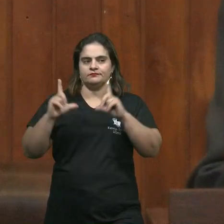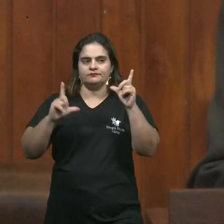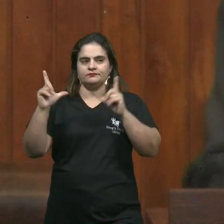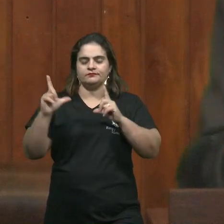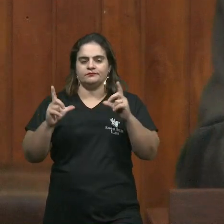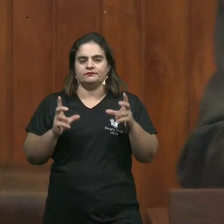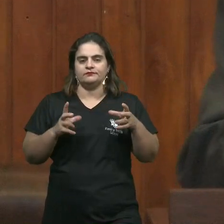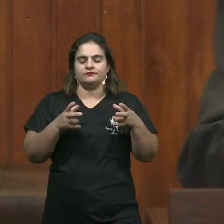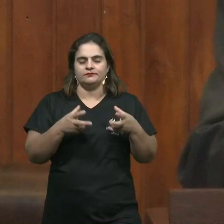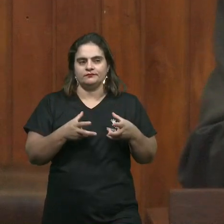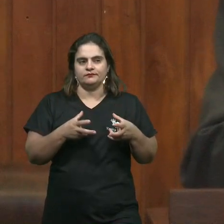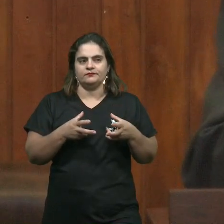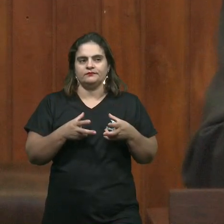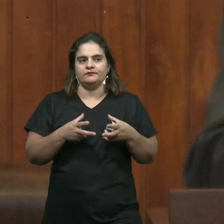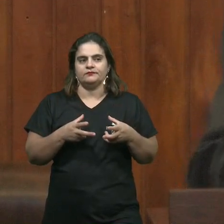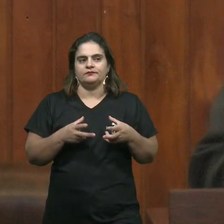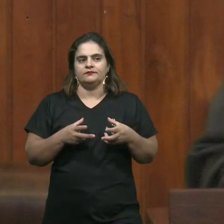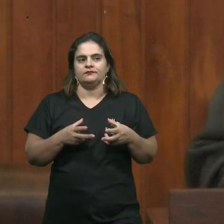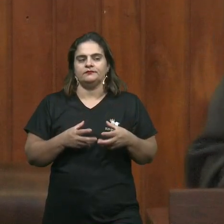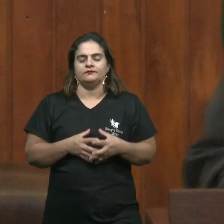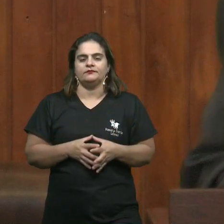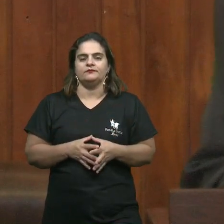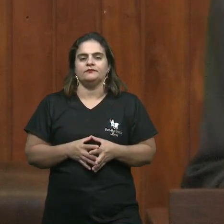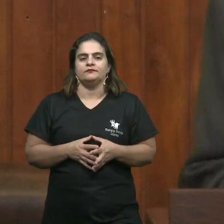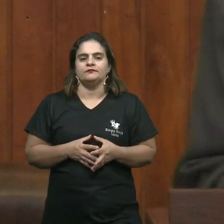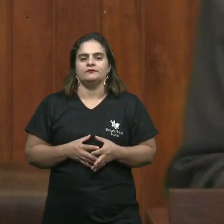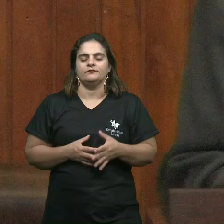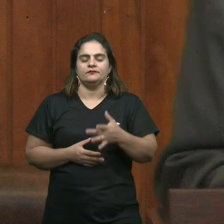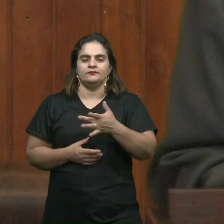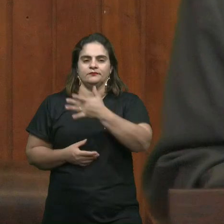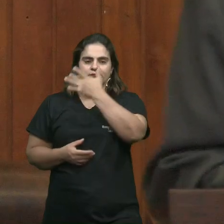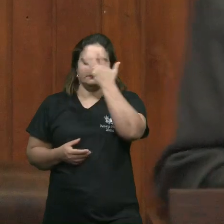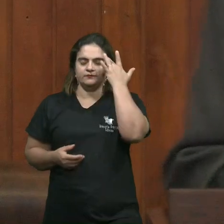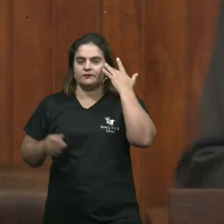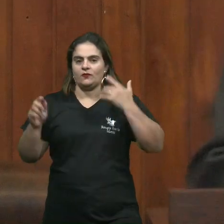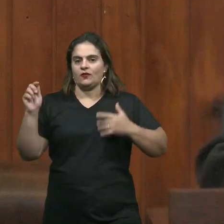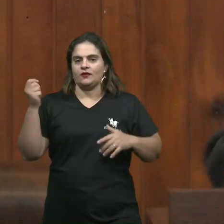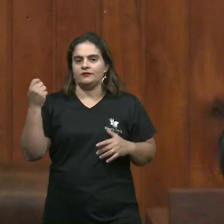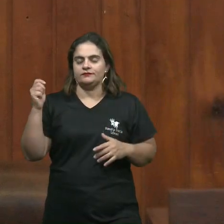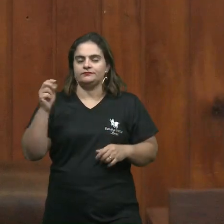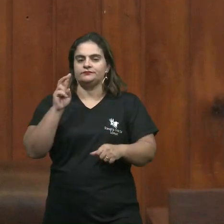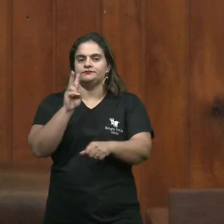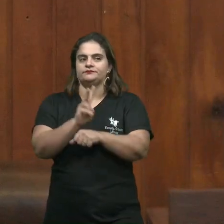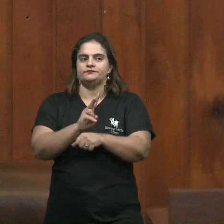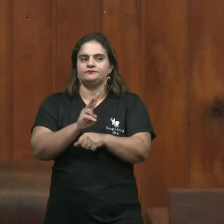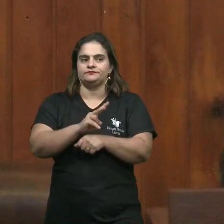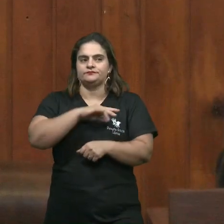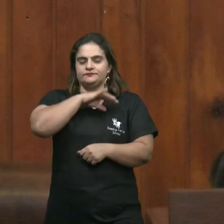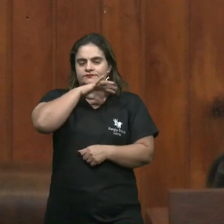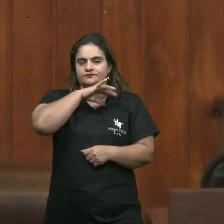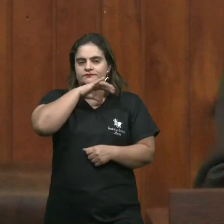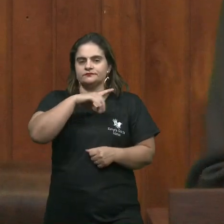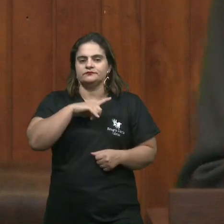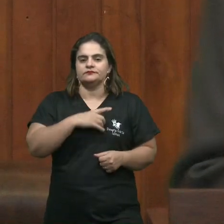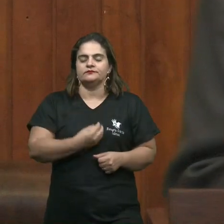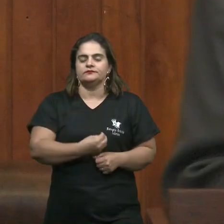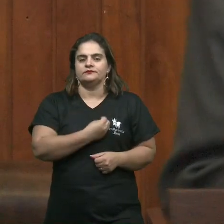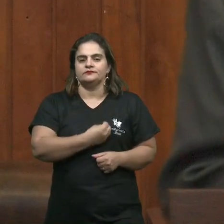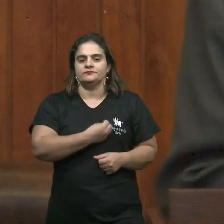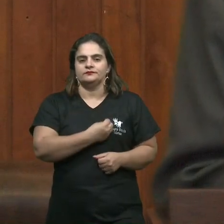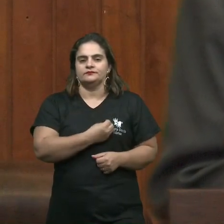trabalhos, as protetoras dos animais que se fazem aqui presentes,